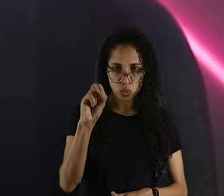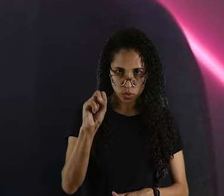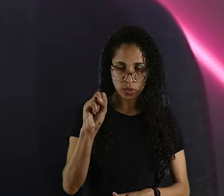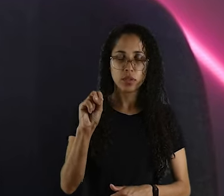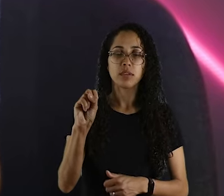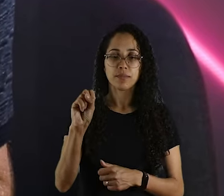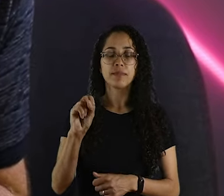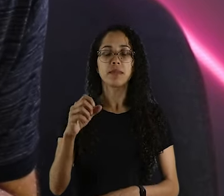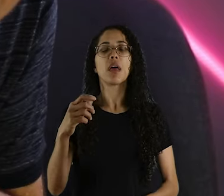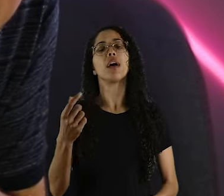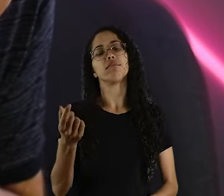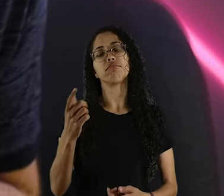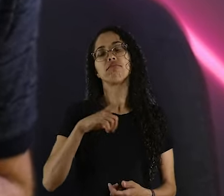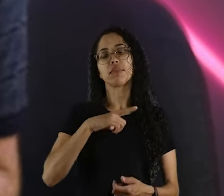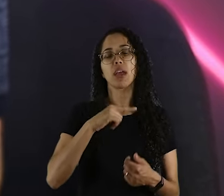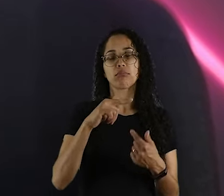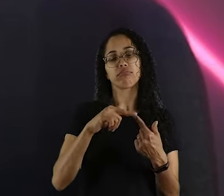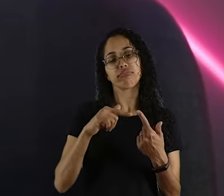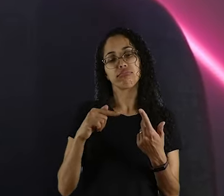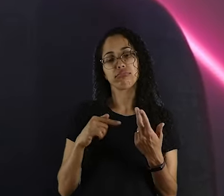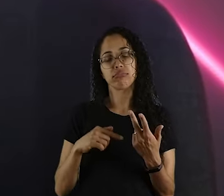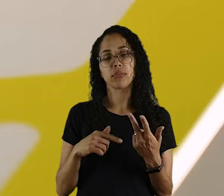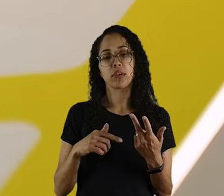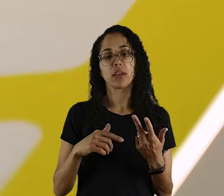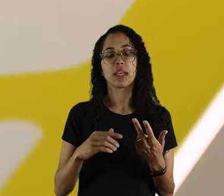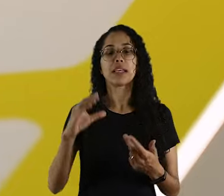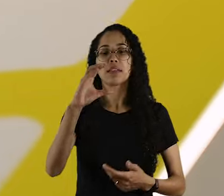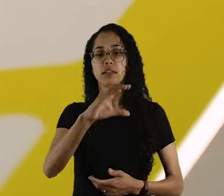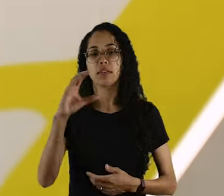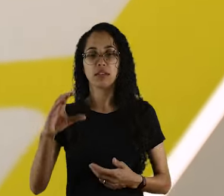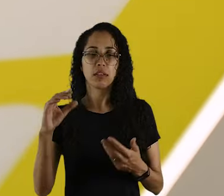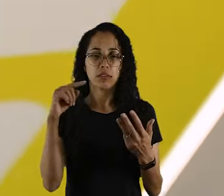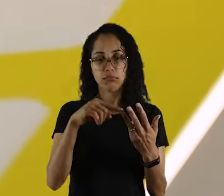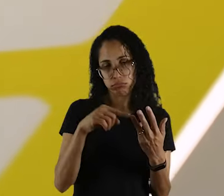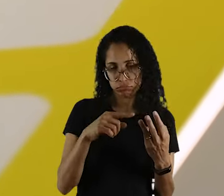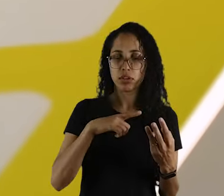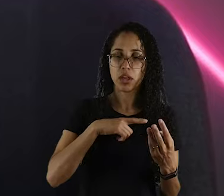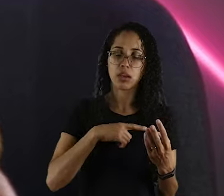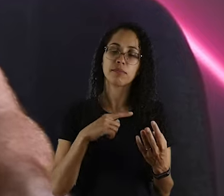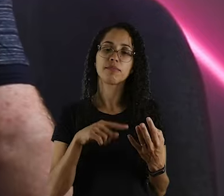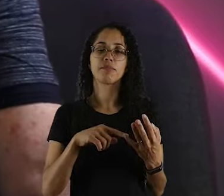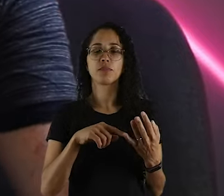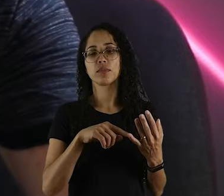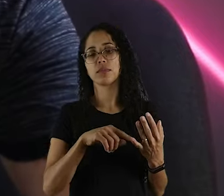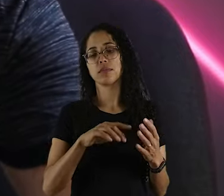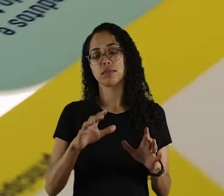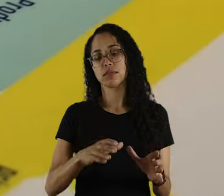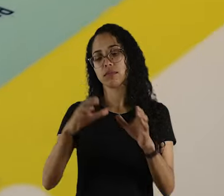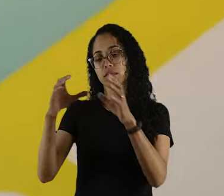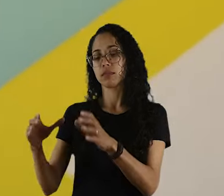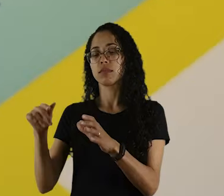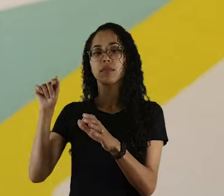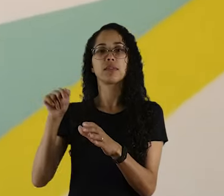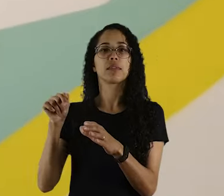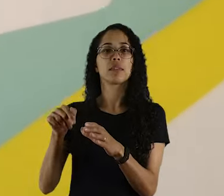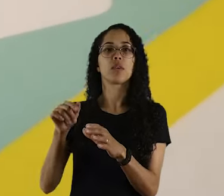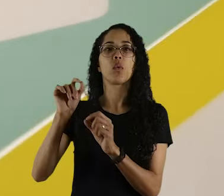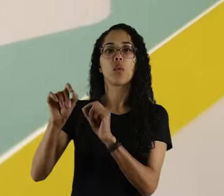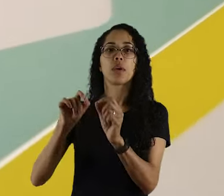Conta corrente acaba sempre tendo alguma coisa. Para emergência, vamos botar dois até. E o resto fica bem assim